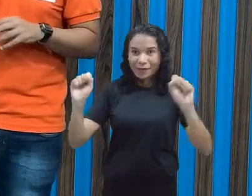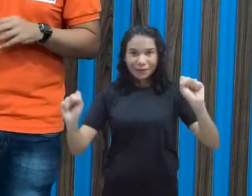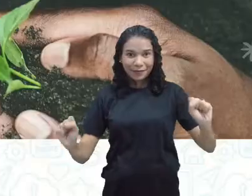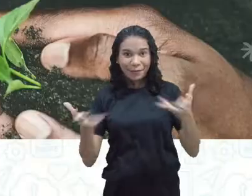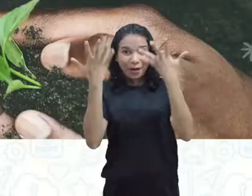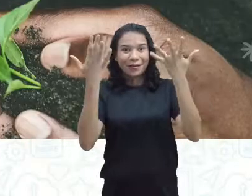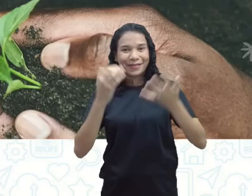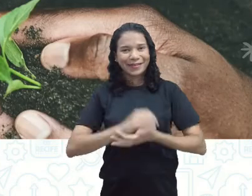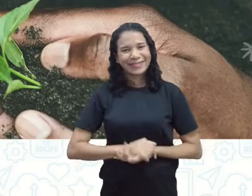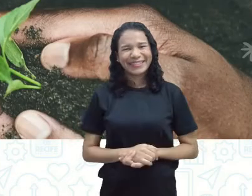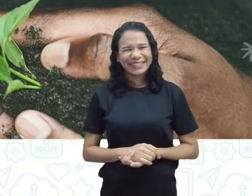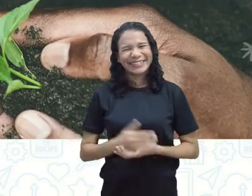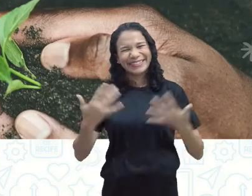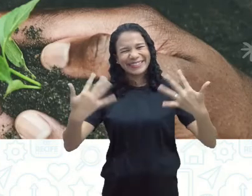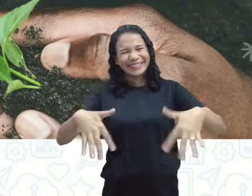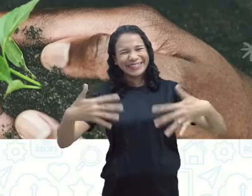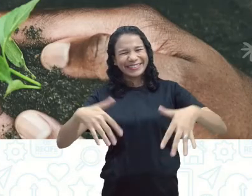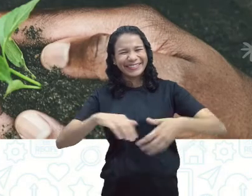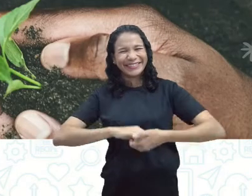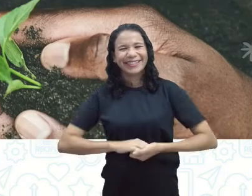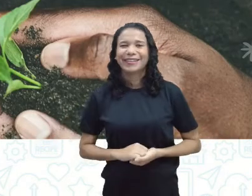para cá. Aê!